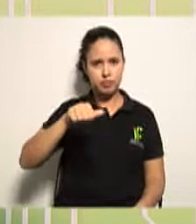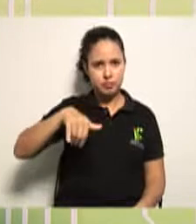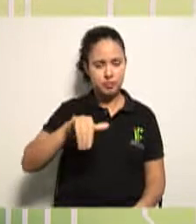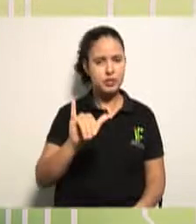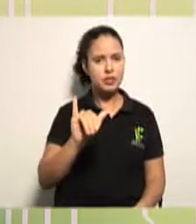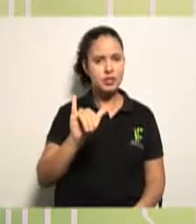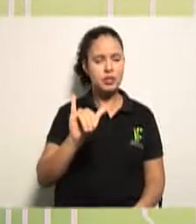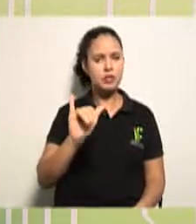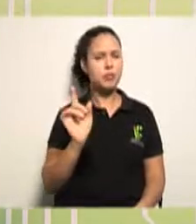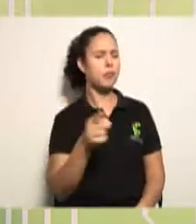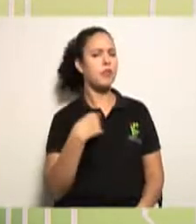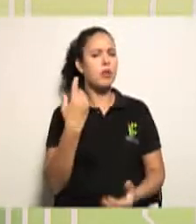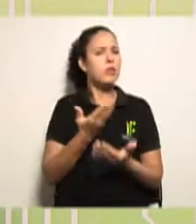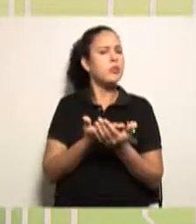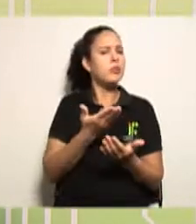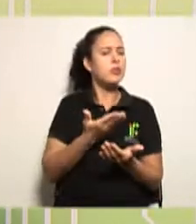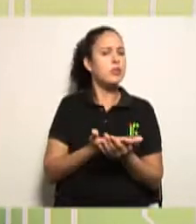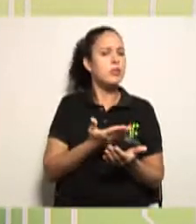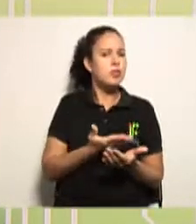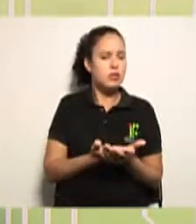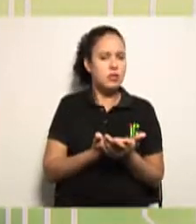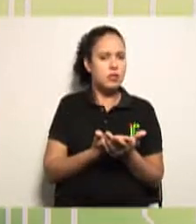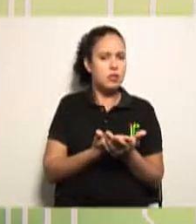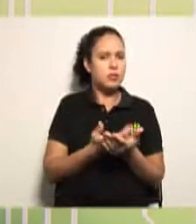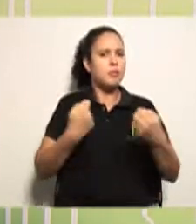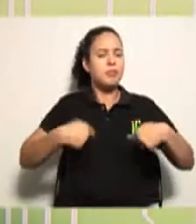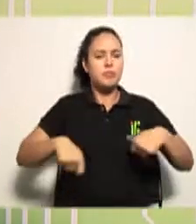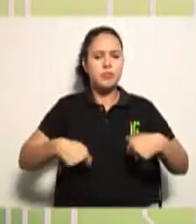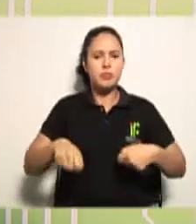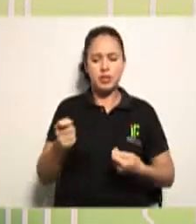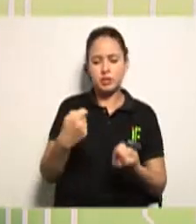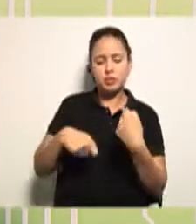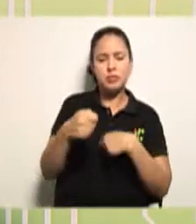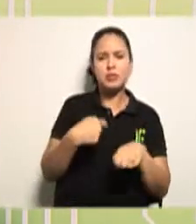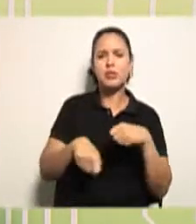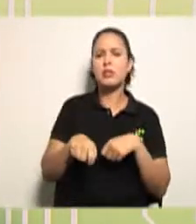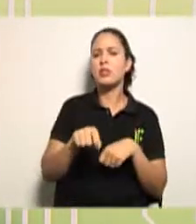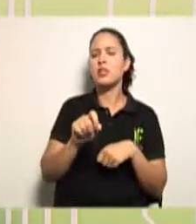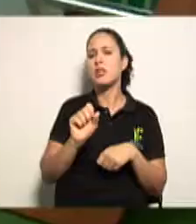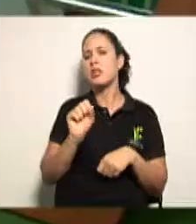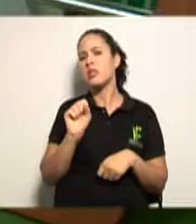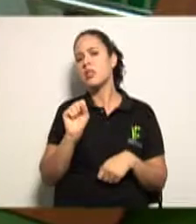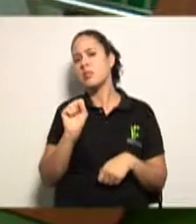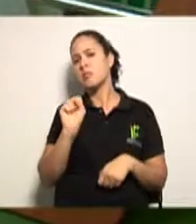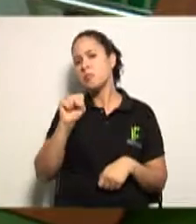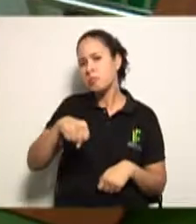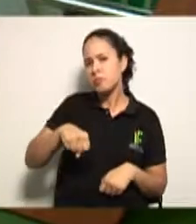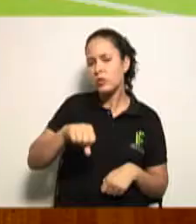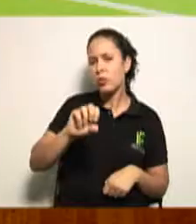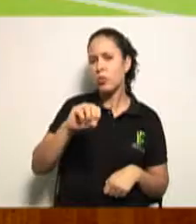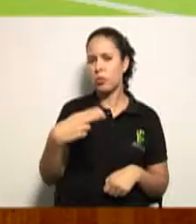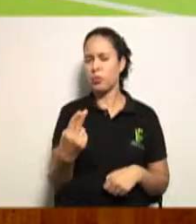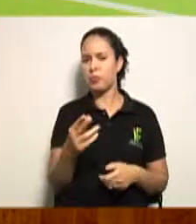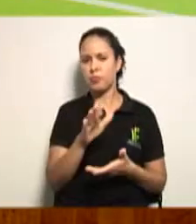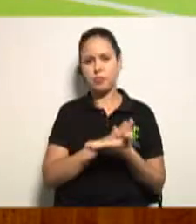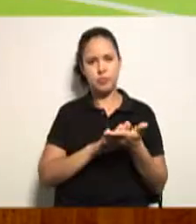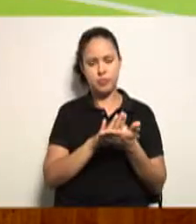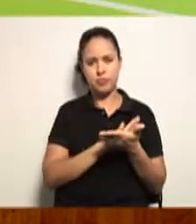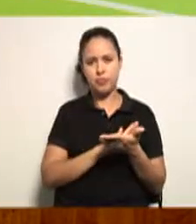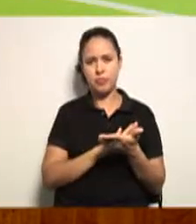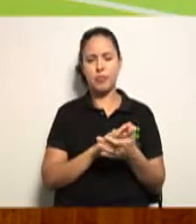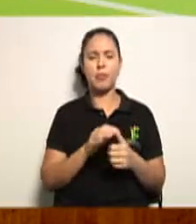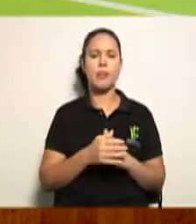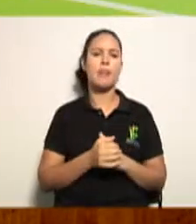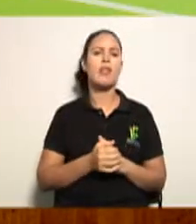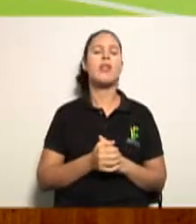estudantes somente, precisamos administrar ou não? Com certeza, sim. Precisamos